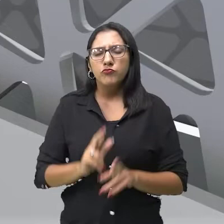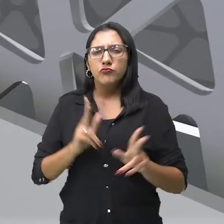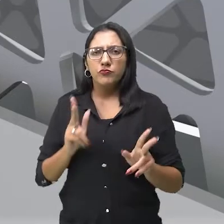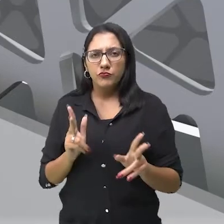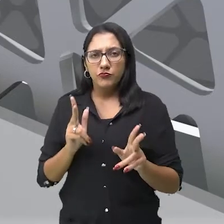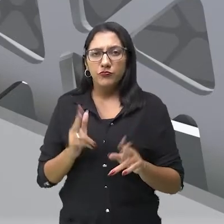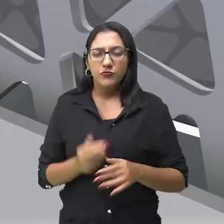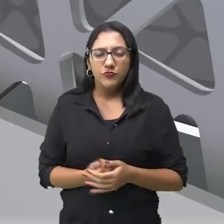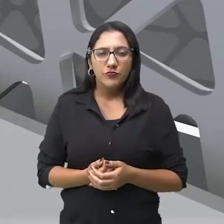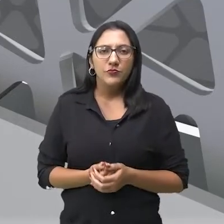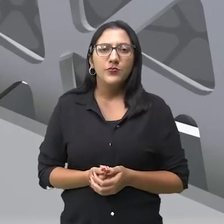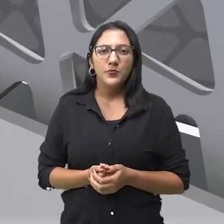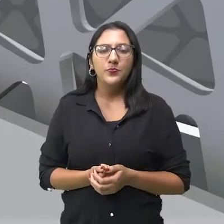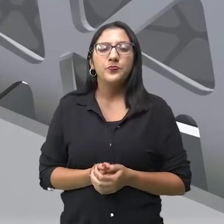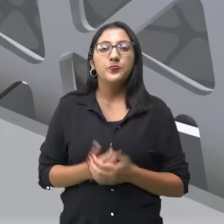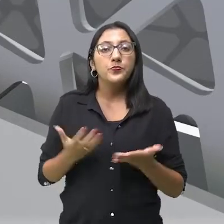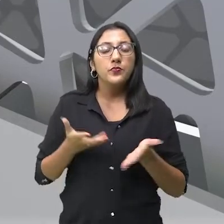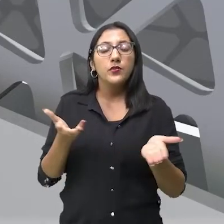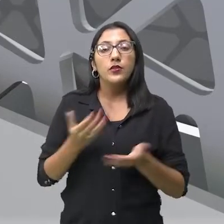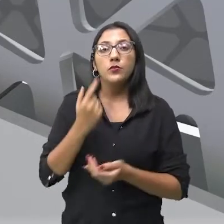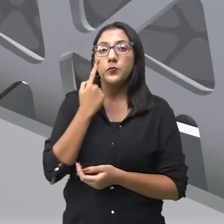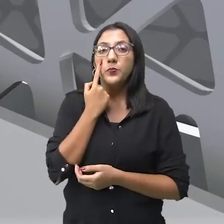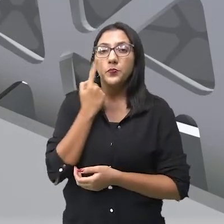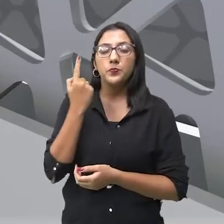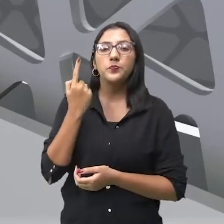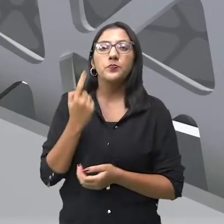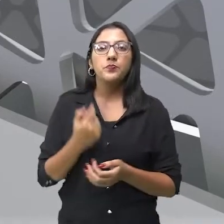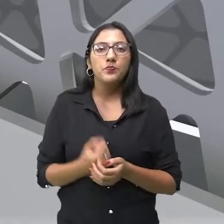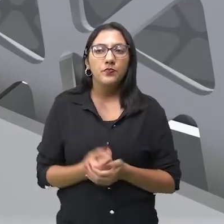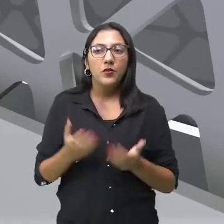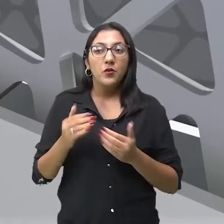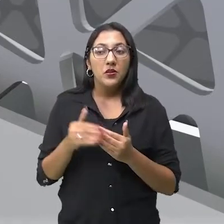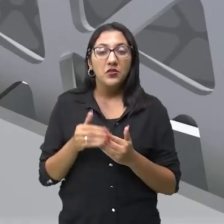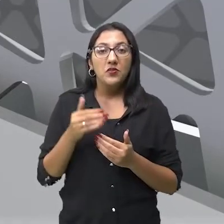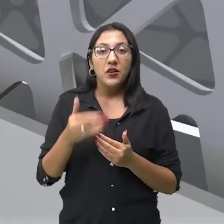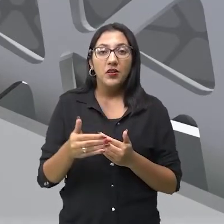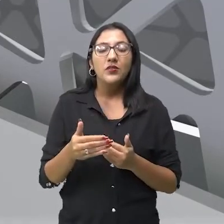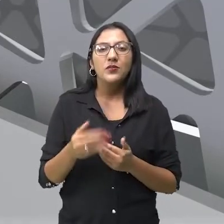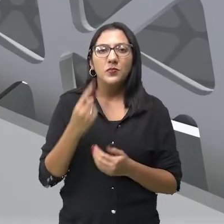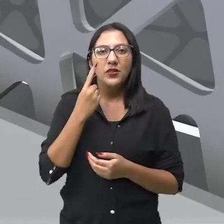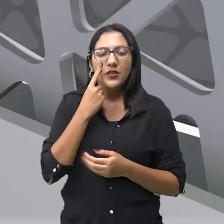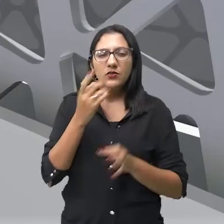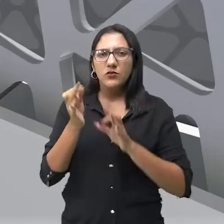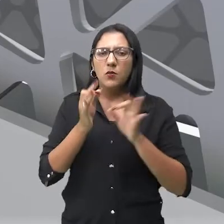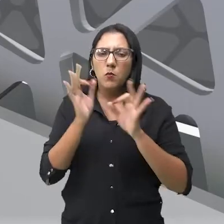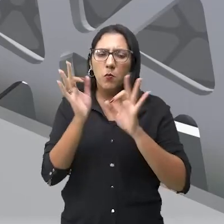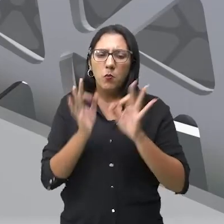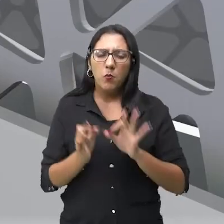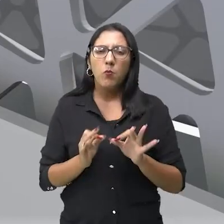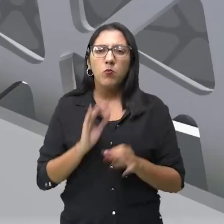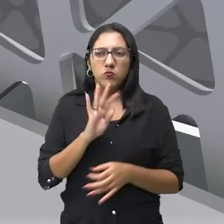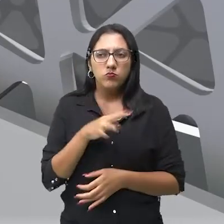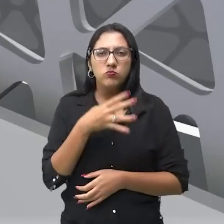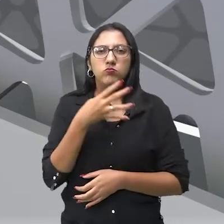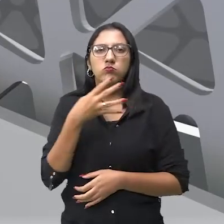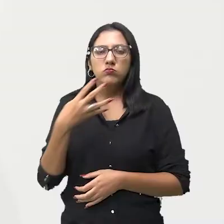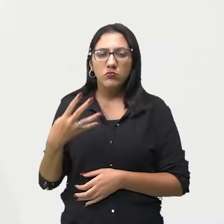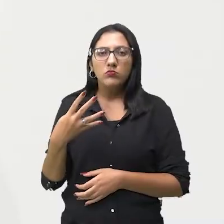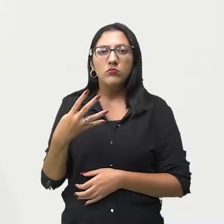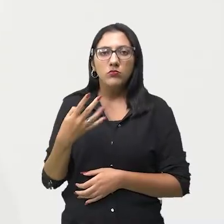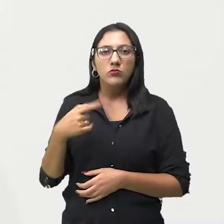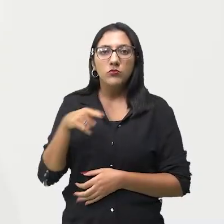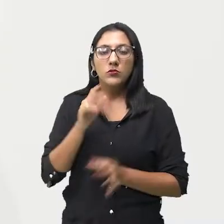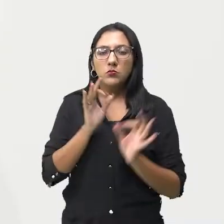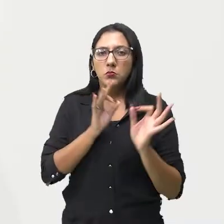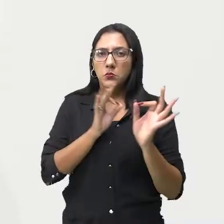tempo, tá bom? Então, agora, a gente vai avançar justamente para o nosso processo aqui. Na próxima tela, a